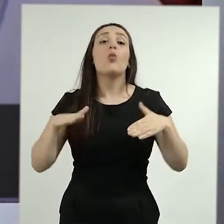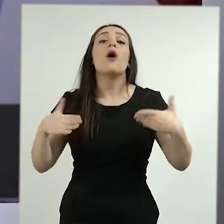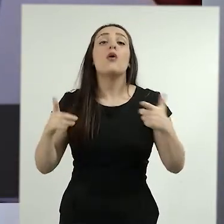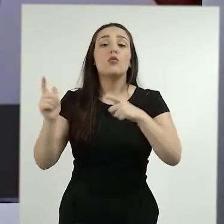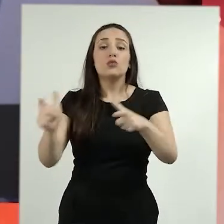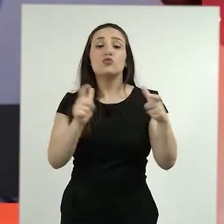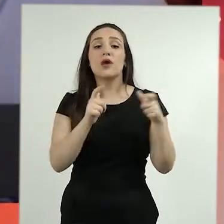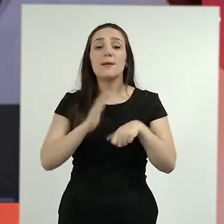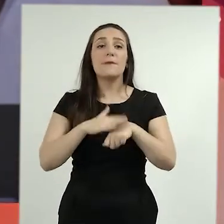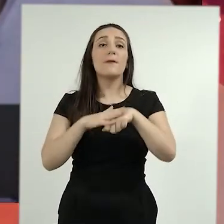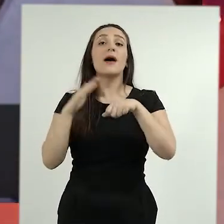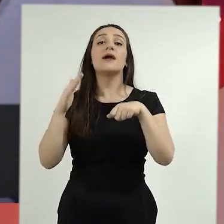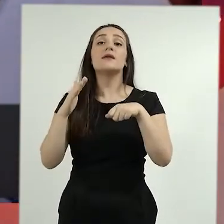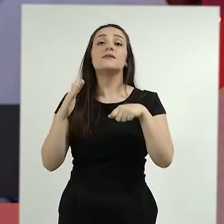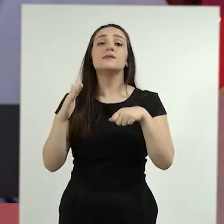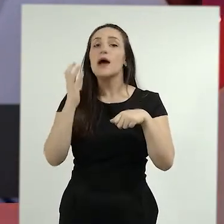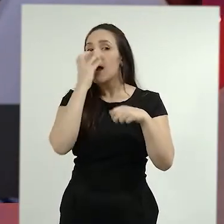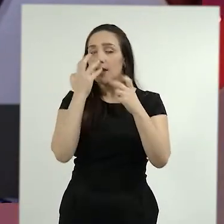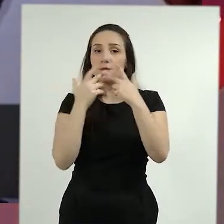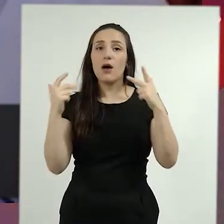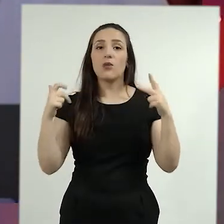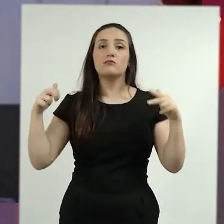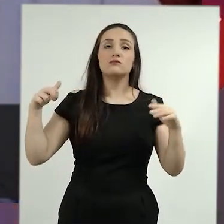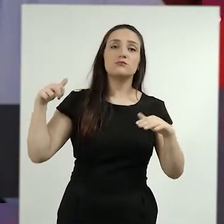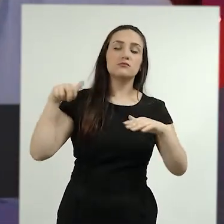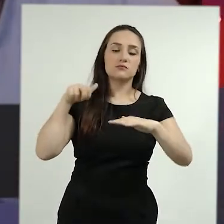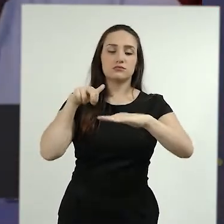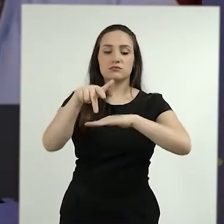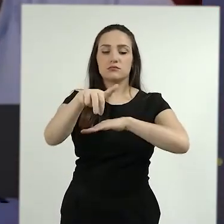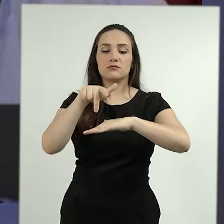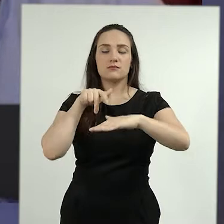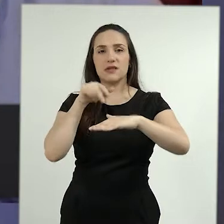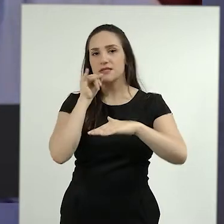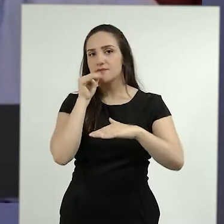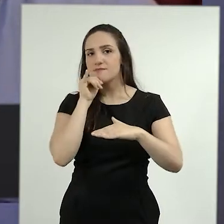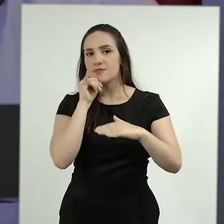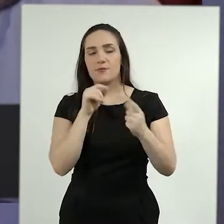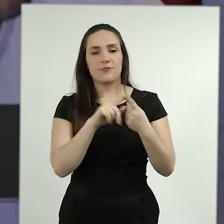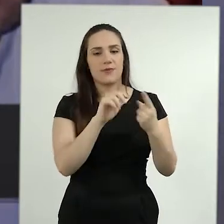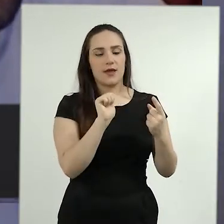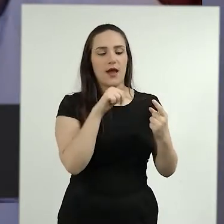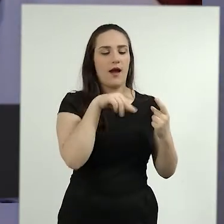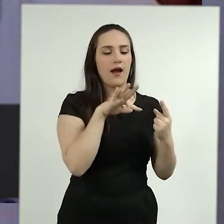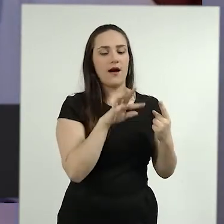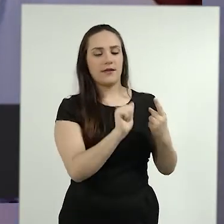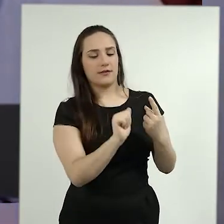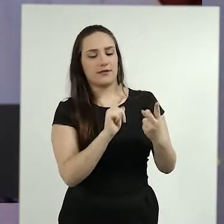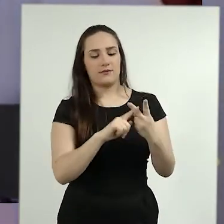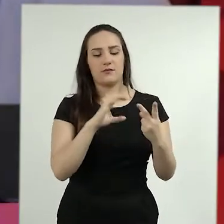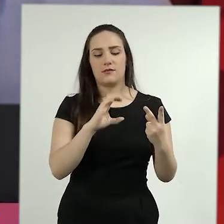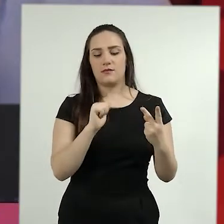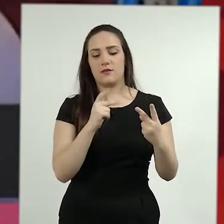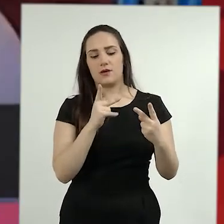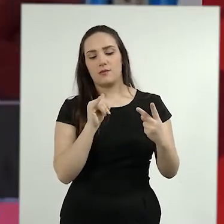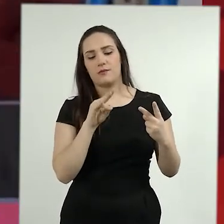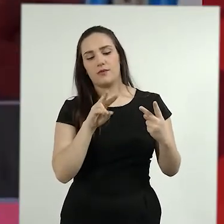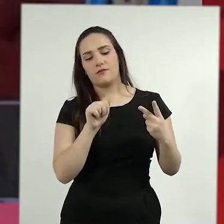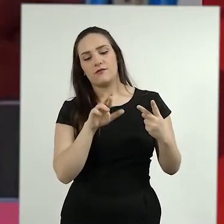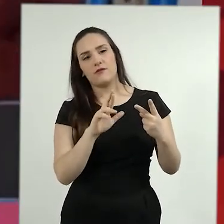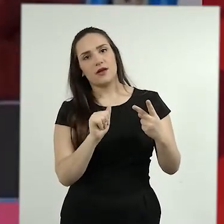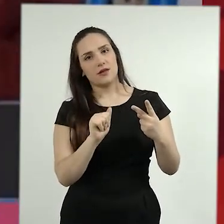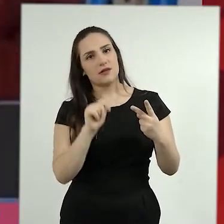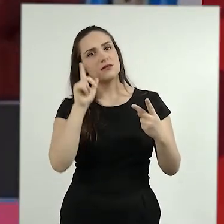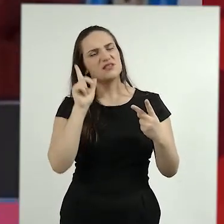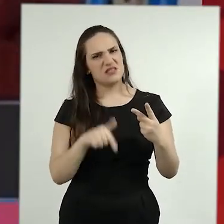de mitigação em determinados pontos, né? A gente sabe, por exemplo, se a gente for comparar com a anta ou com capivara, que esses animais,